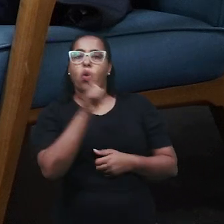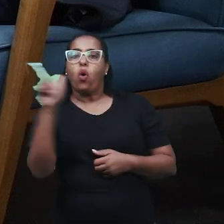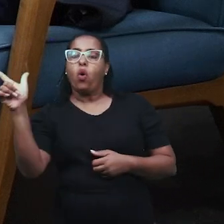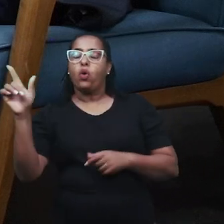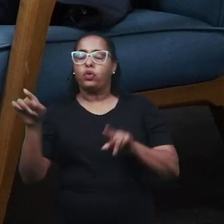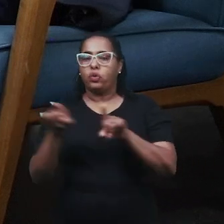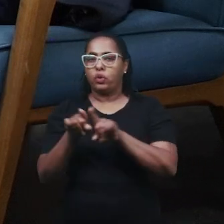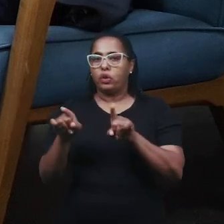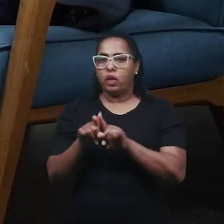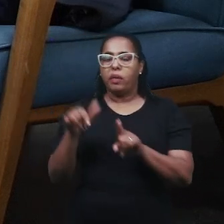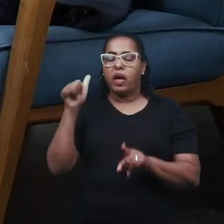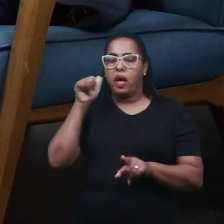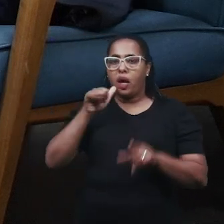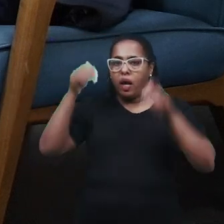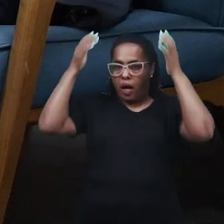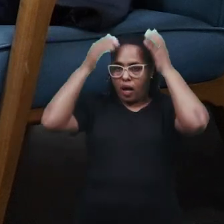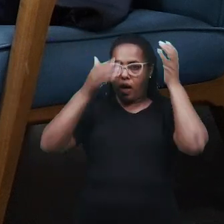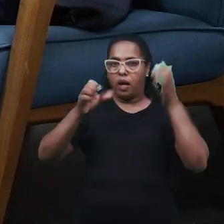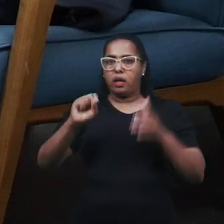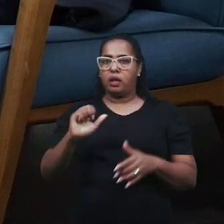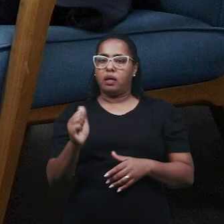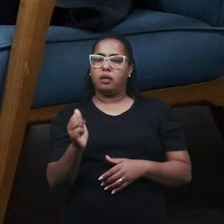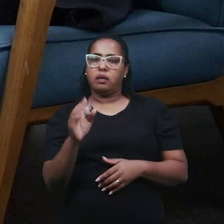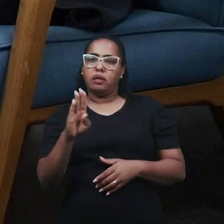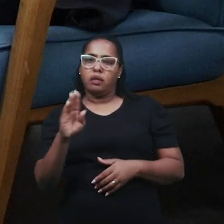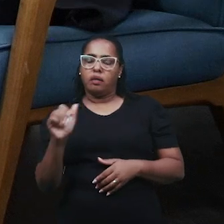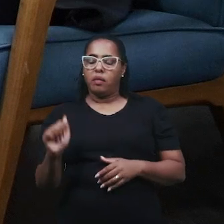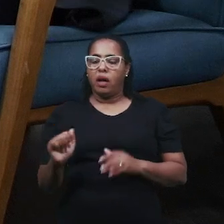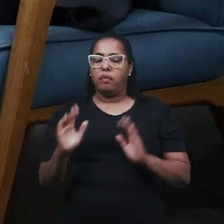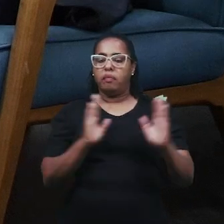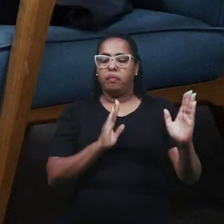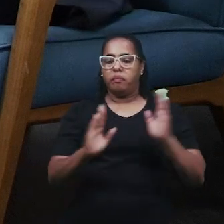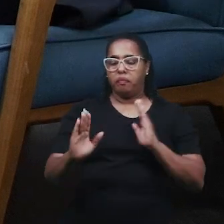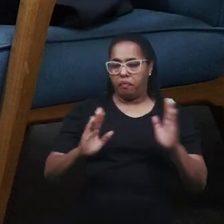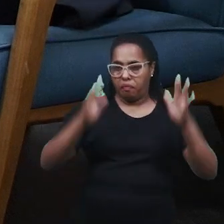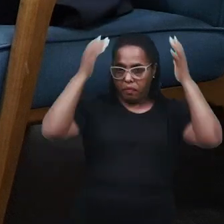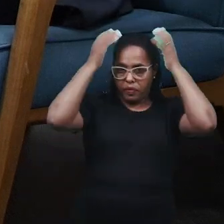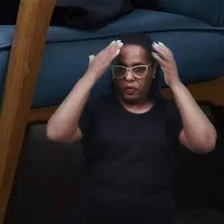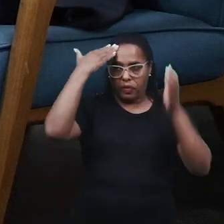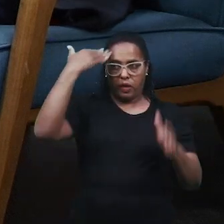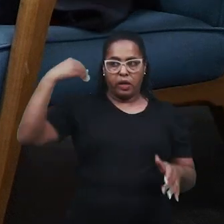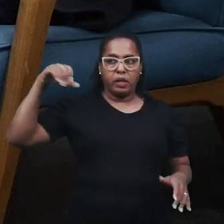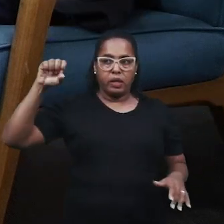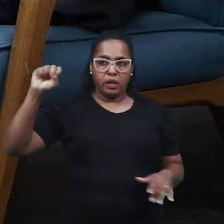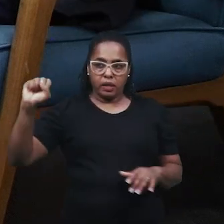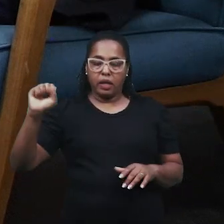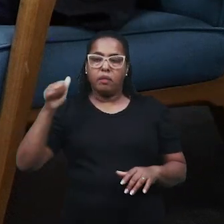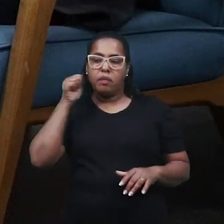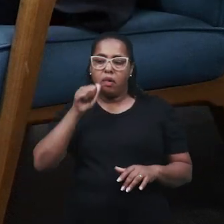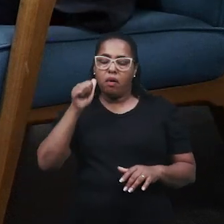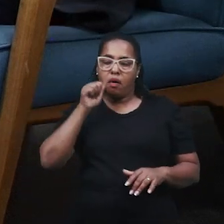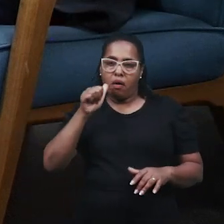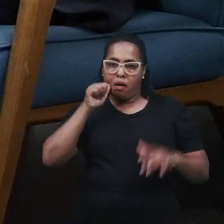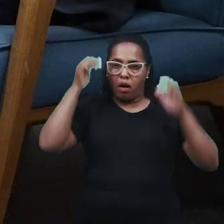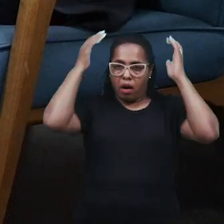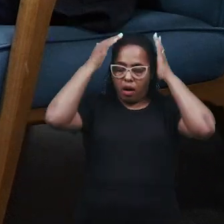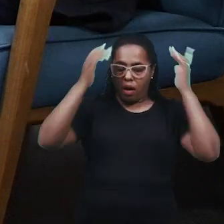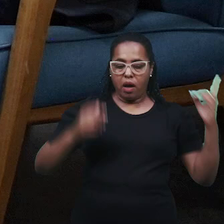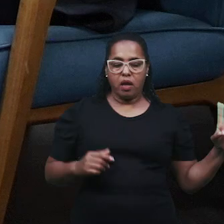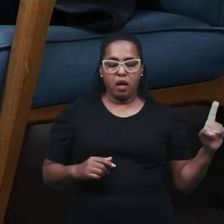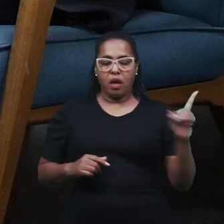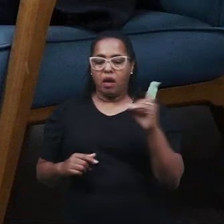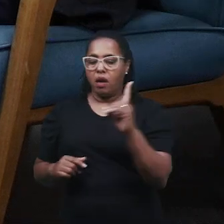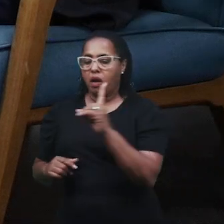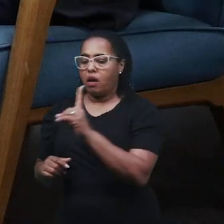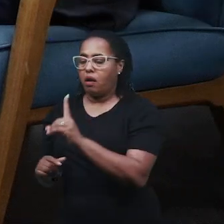Sami fez foi a rainha de Sabá. No período do rei Salomão, essa rainha veio visitar o reino,